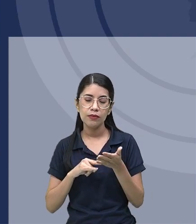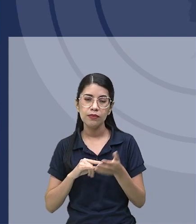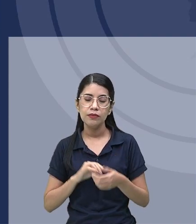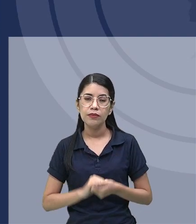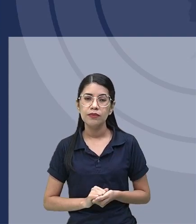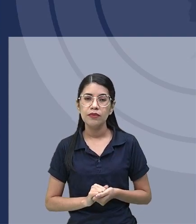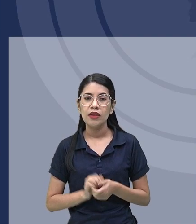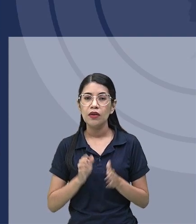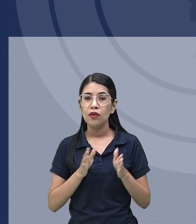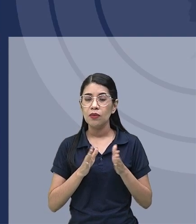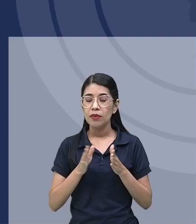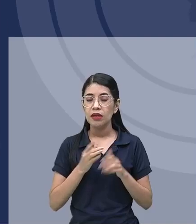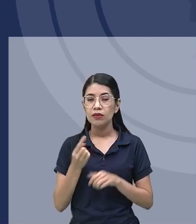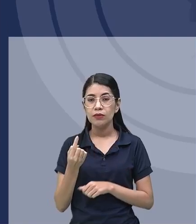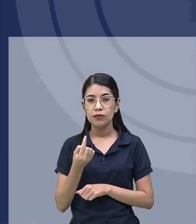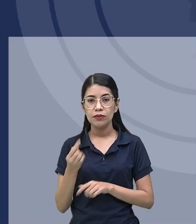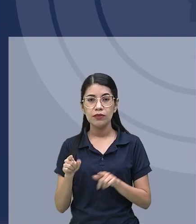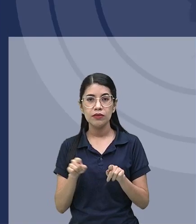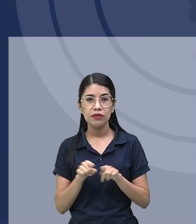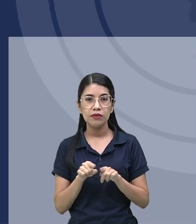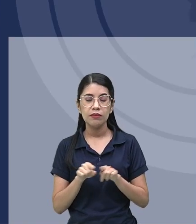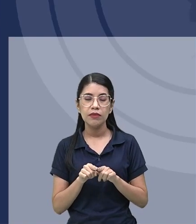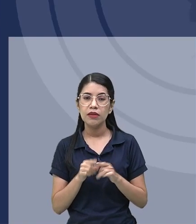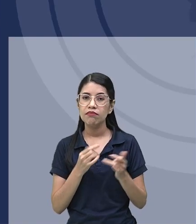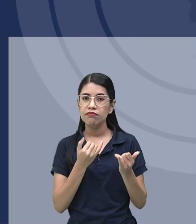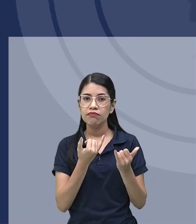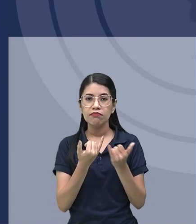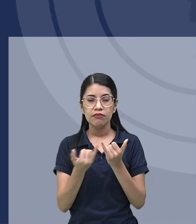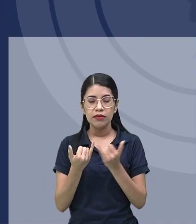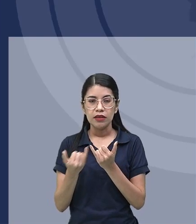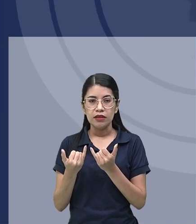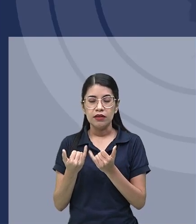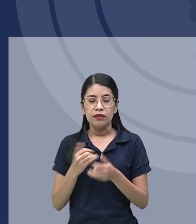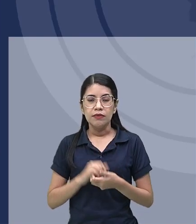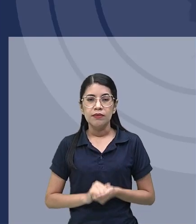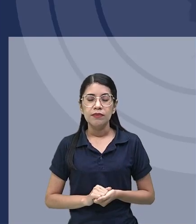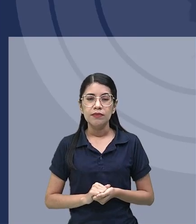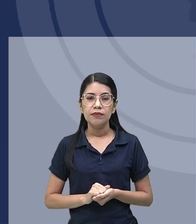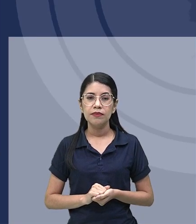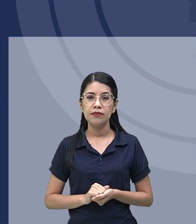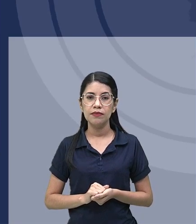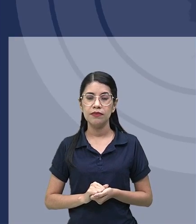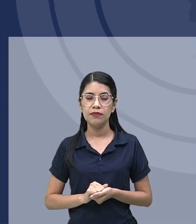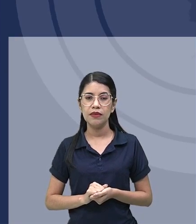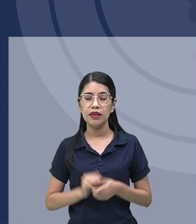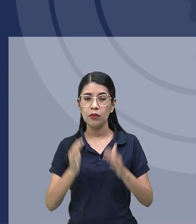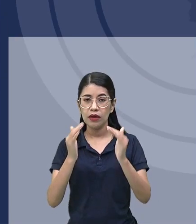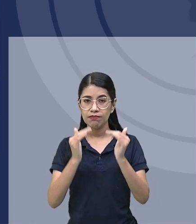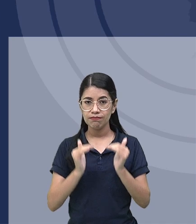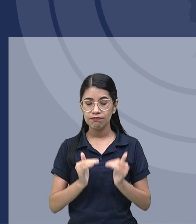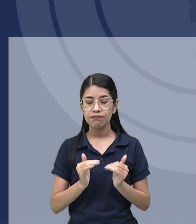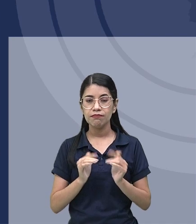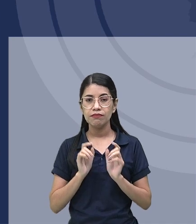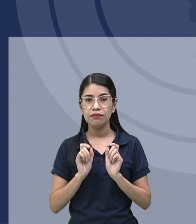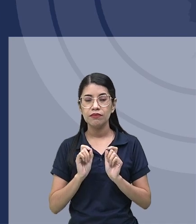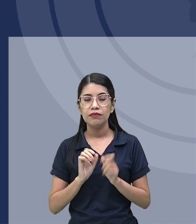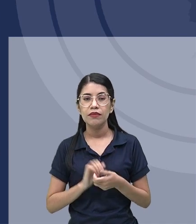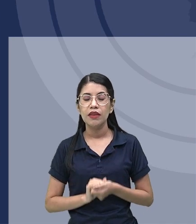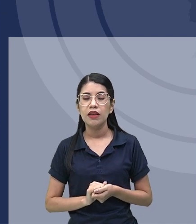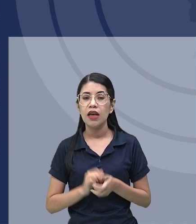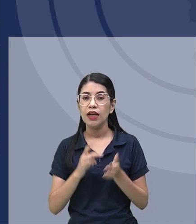O período é único, é muito parecido com a primeira ficha. E aí vai vir aqui a parte